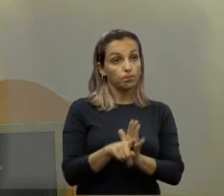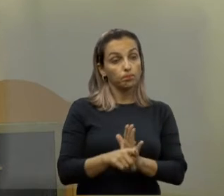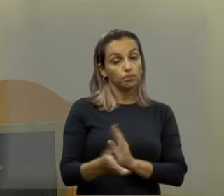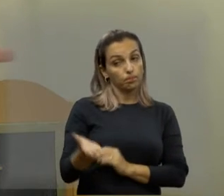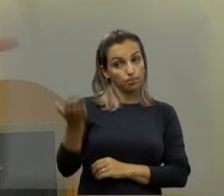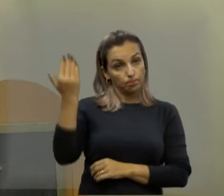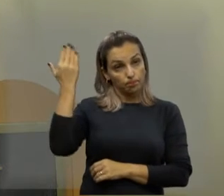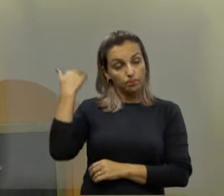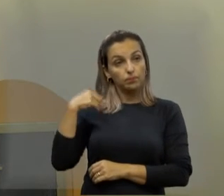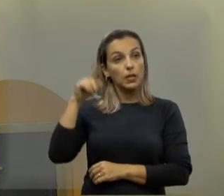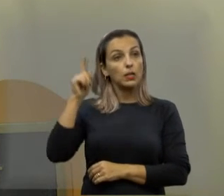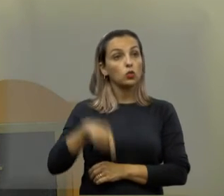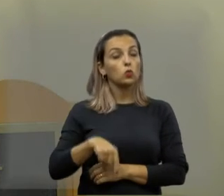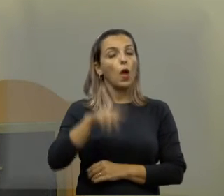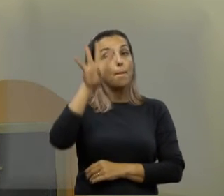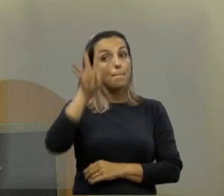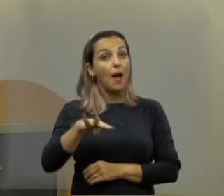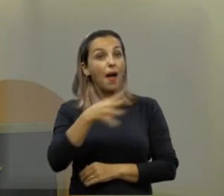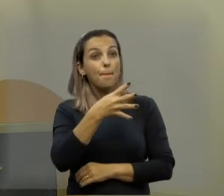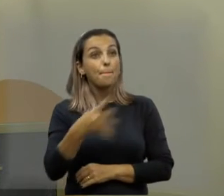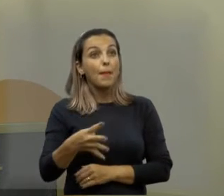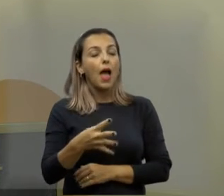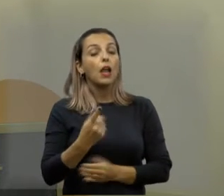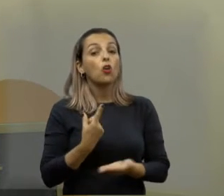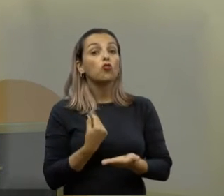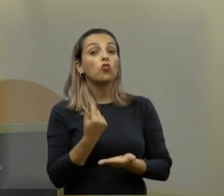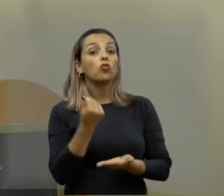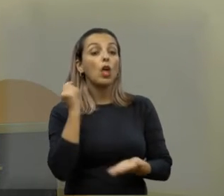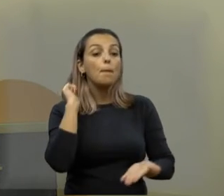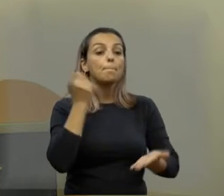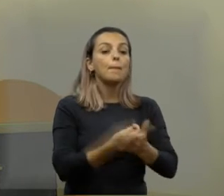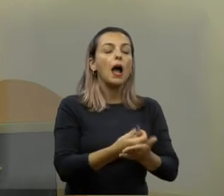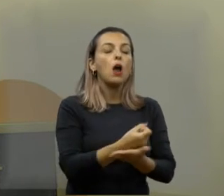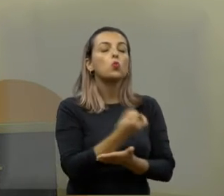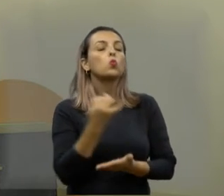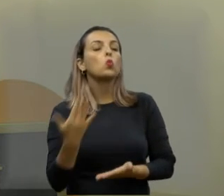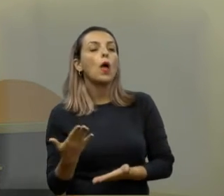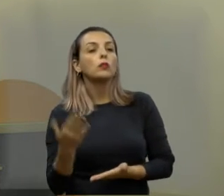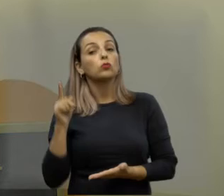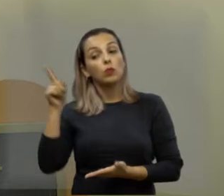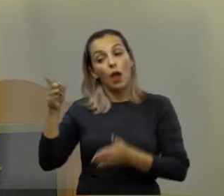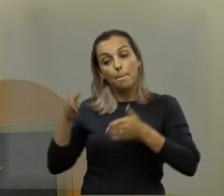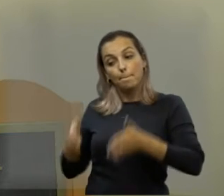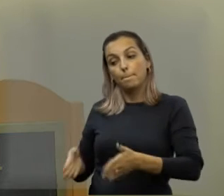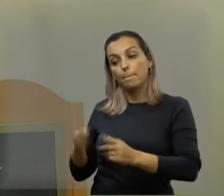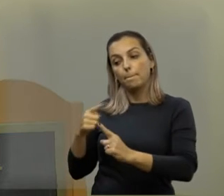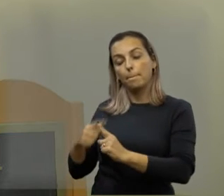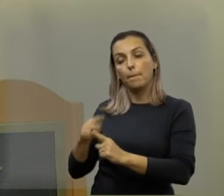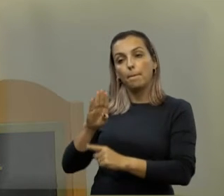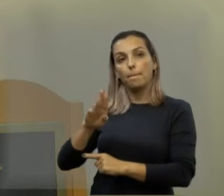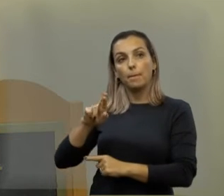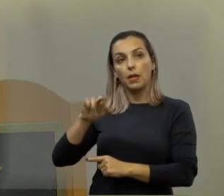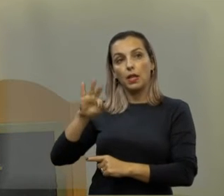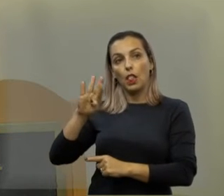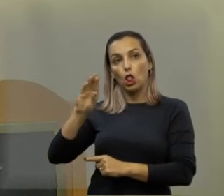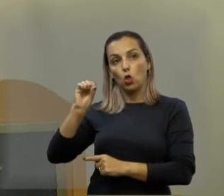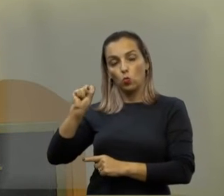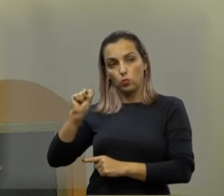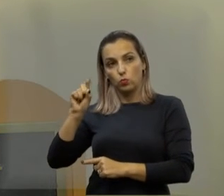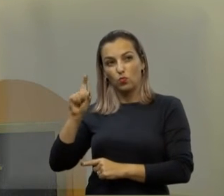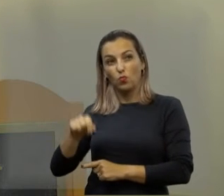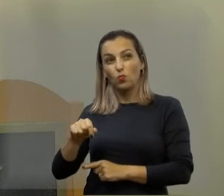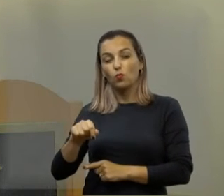em vigor que inclusive tabela Quais são os preços estipulados lado do Cemitério dos Britos Então não é uma carta em branco